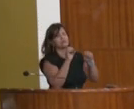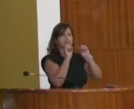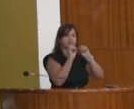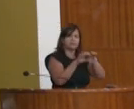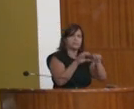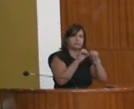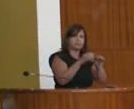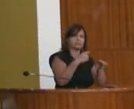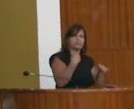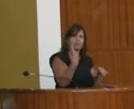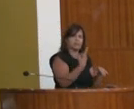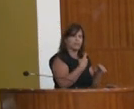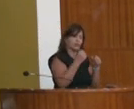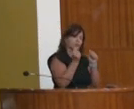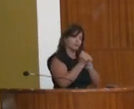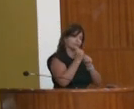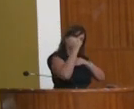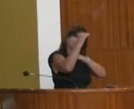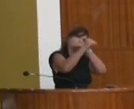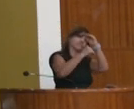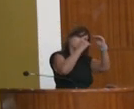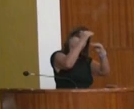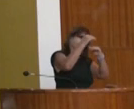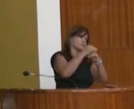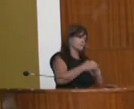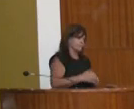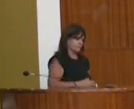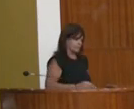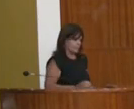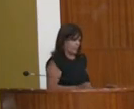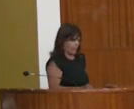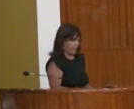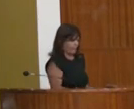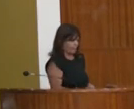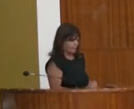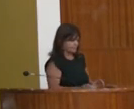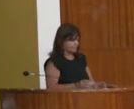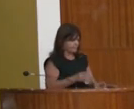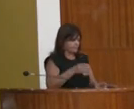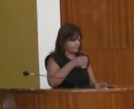nisso, para a gente poder evoluir, tá bom?